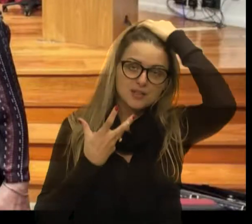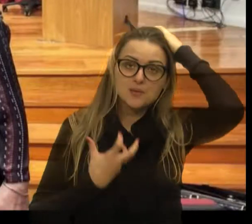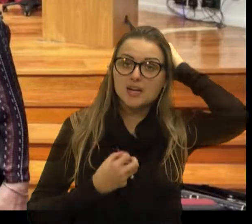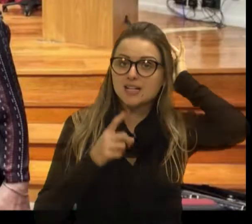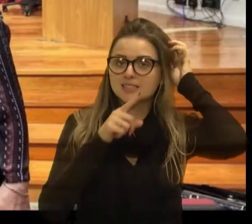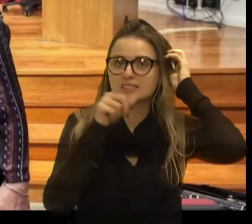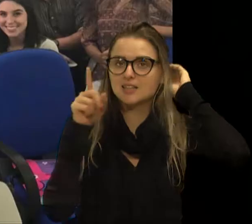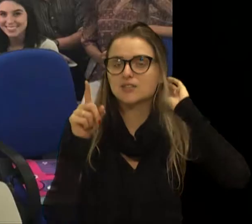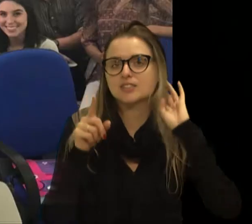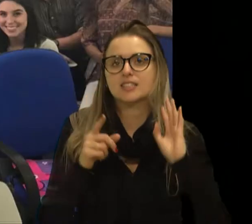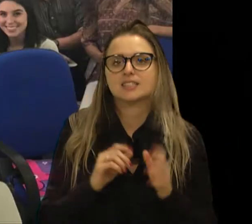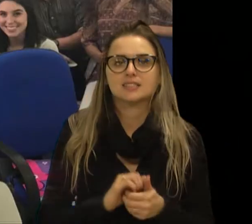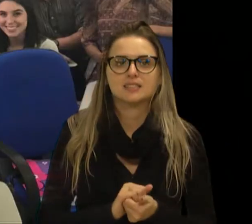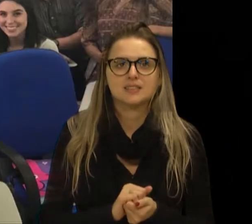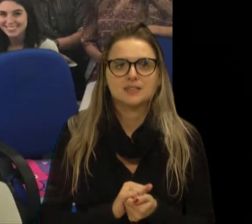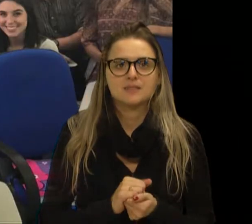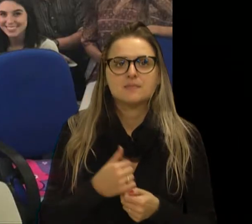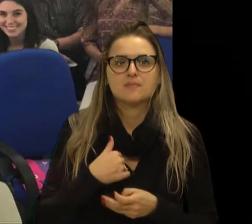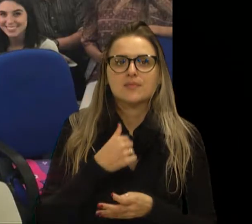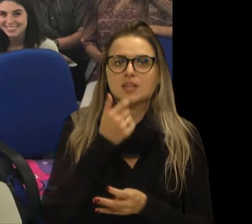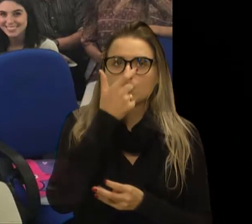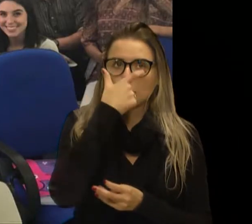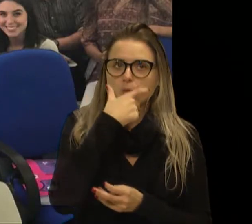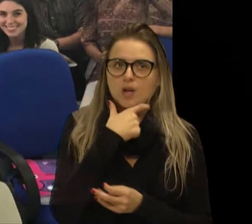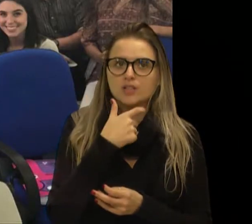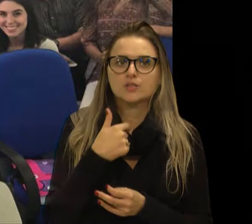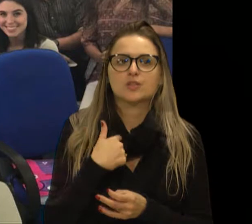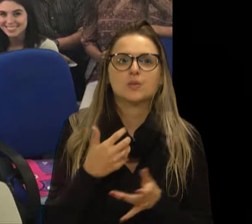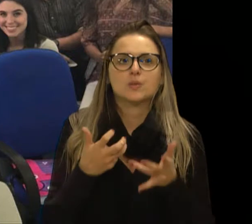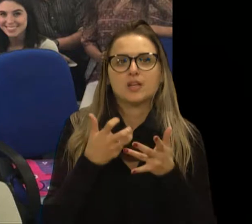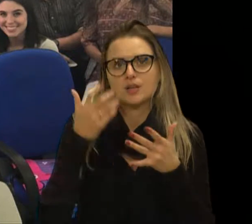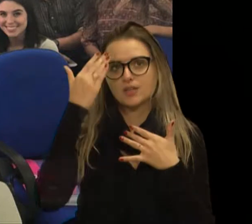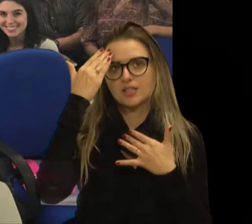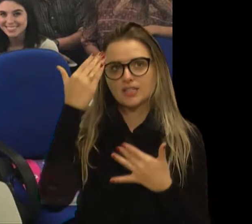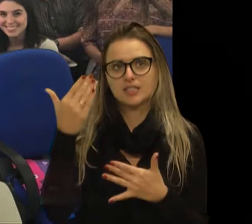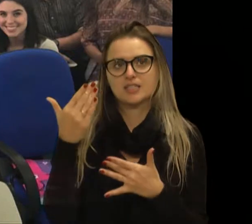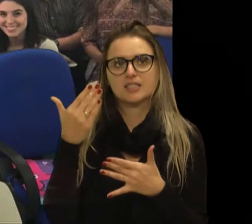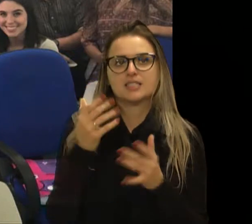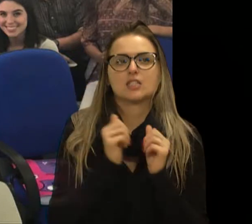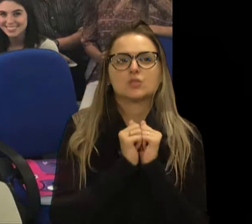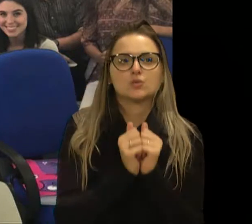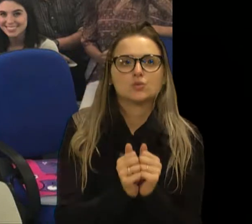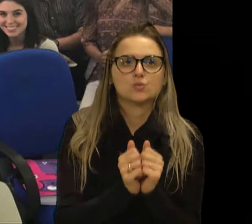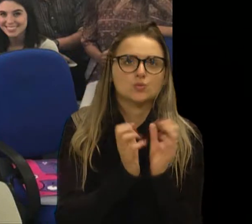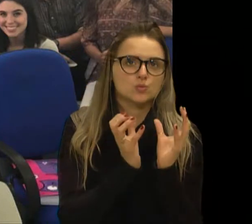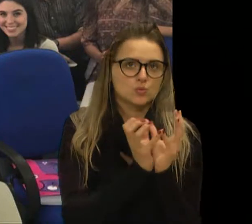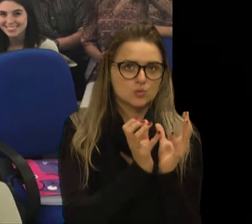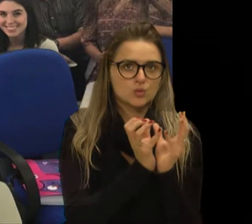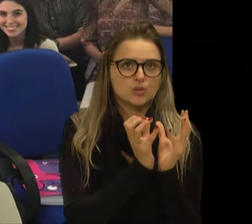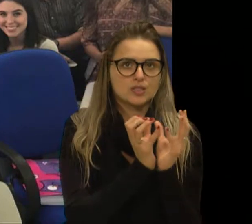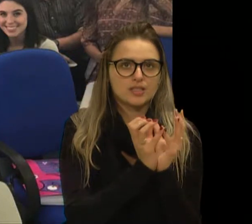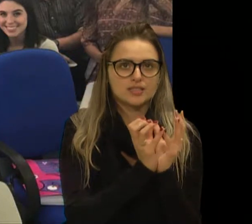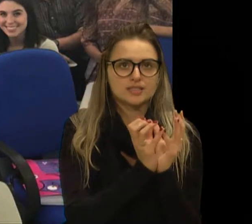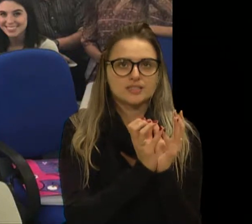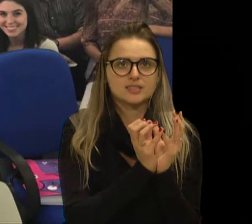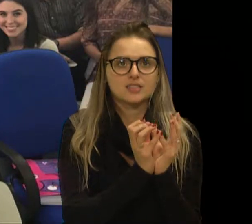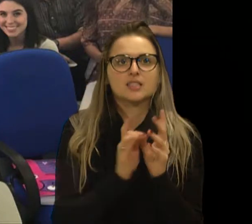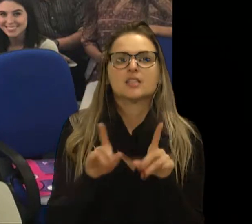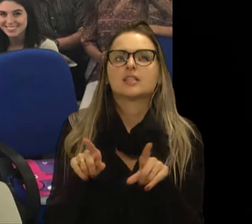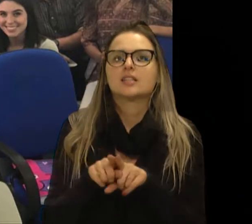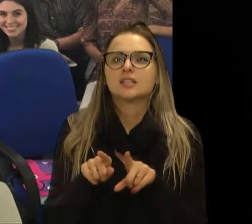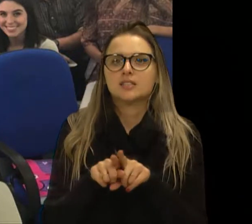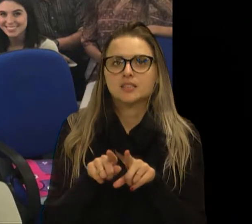mas eu acho que esse agradecimento eu faço juntamente aos meus colegas que também